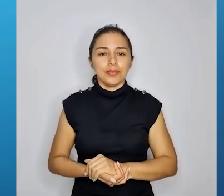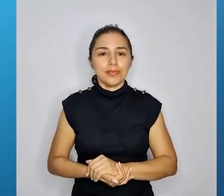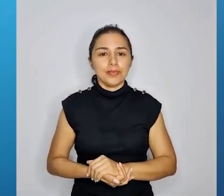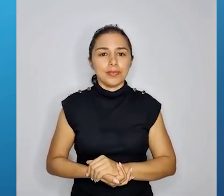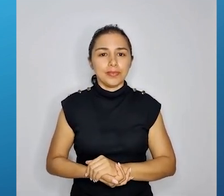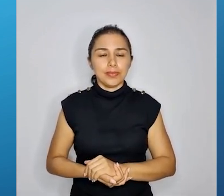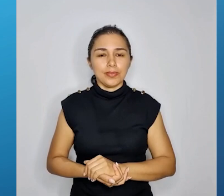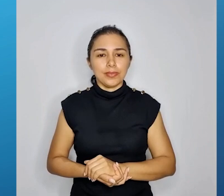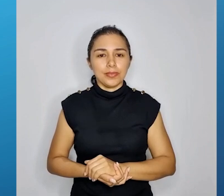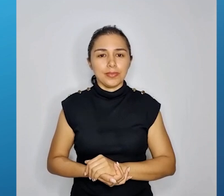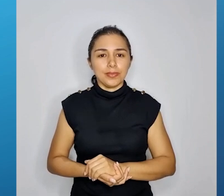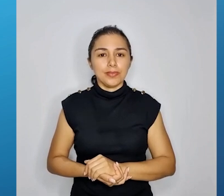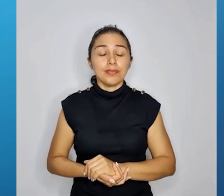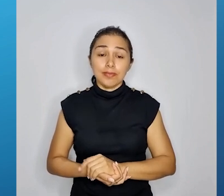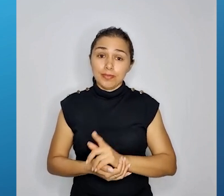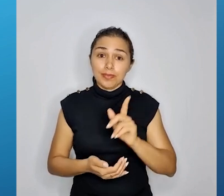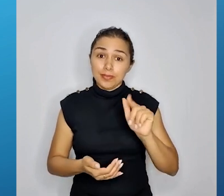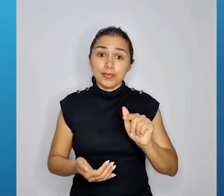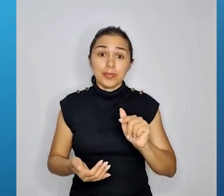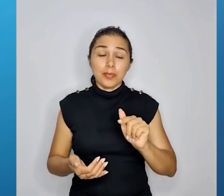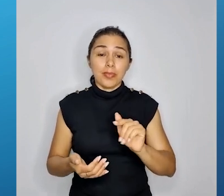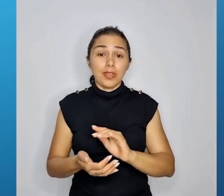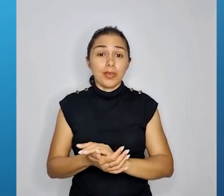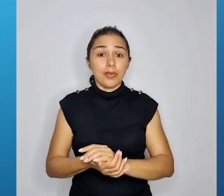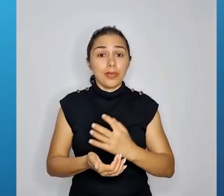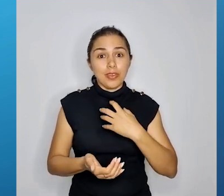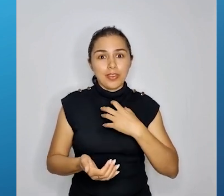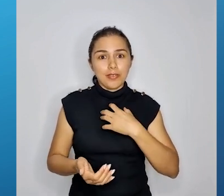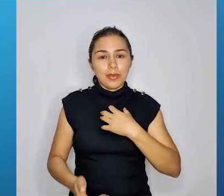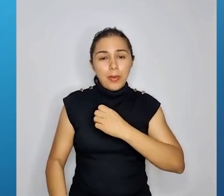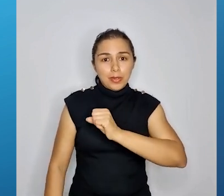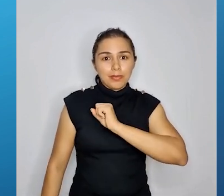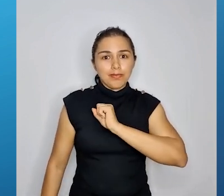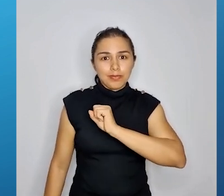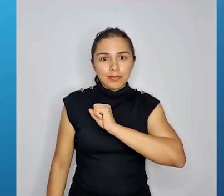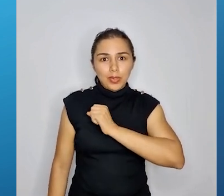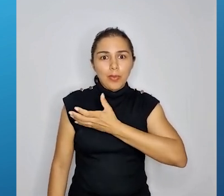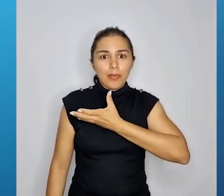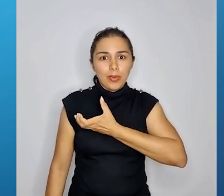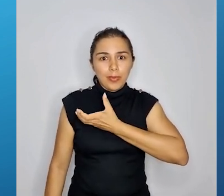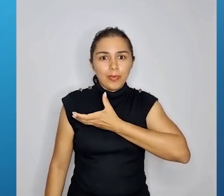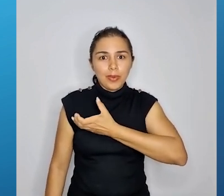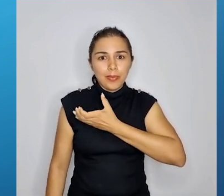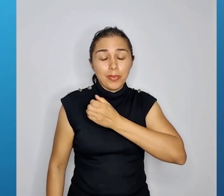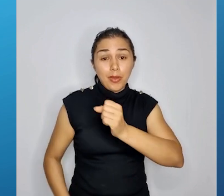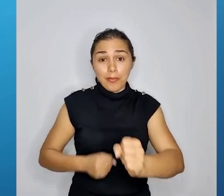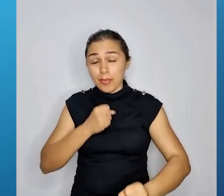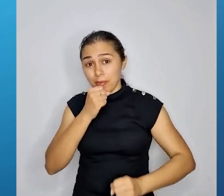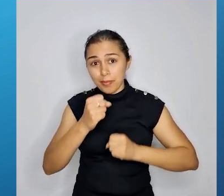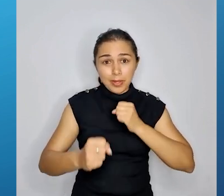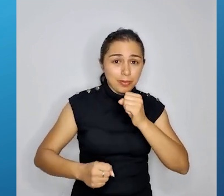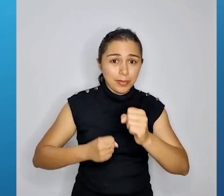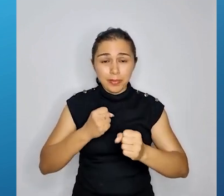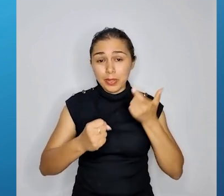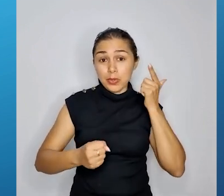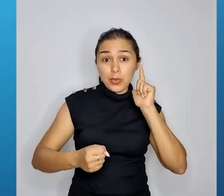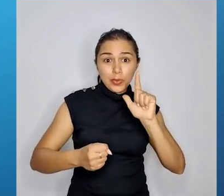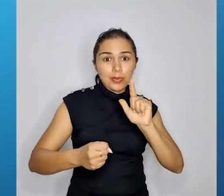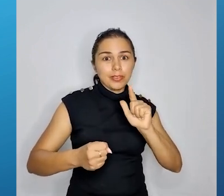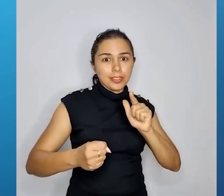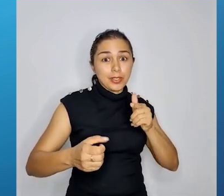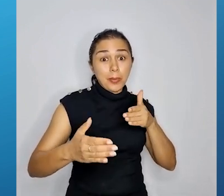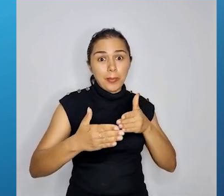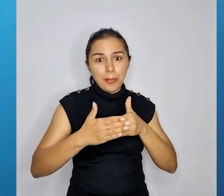que interessante, né? A lenda vive através das batidas do coração dos corredores. Alcançam metas e